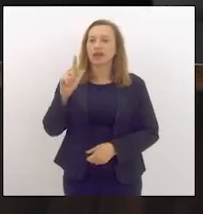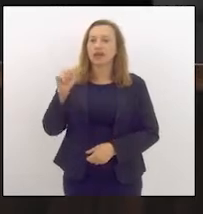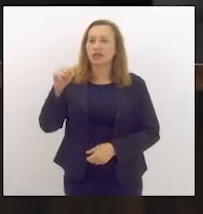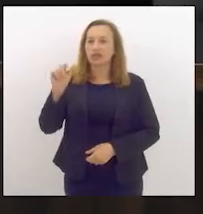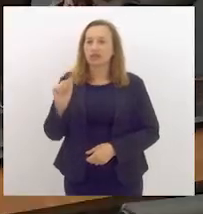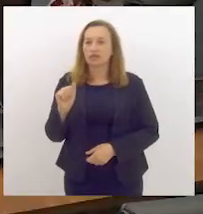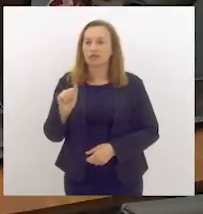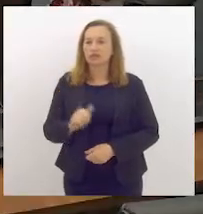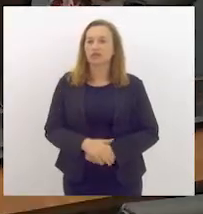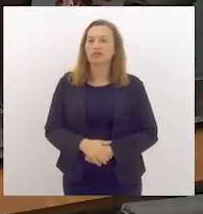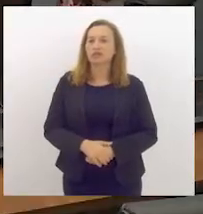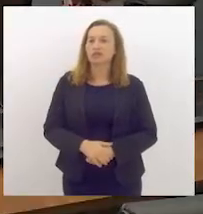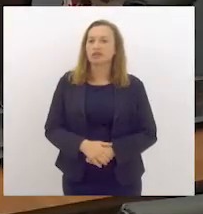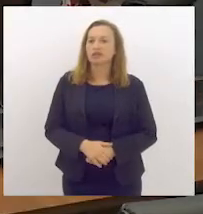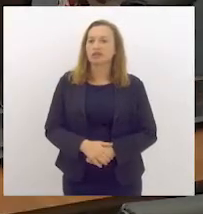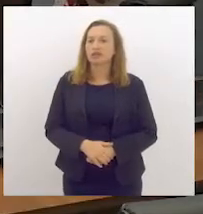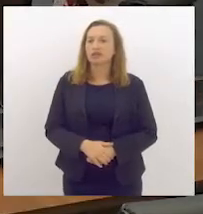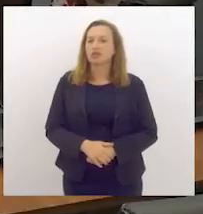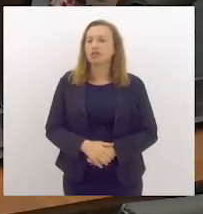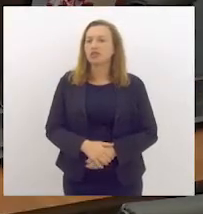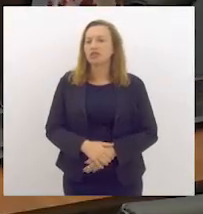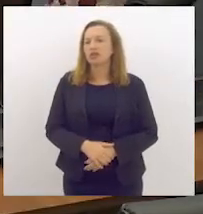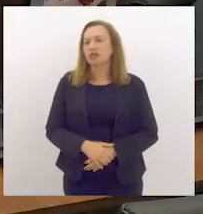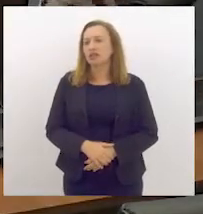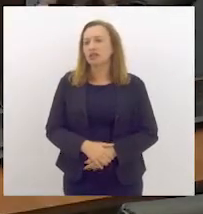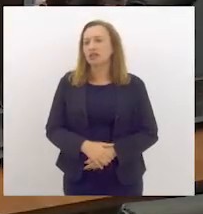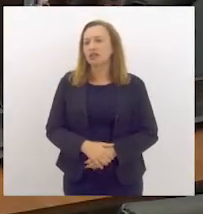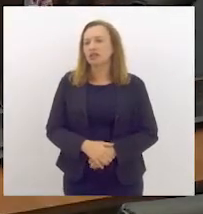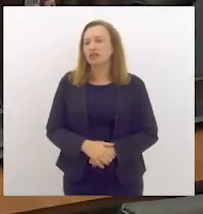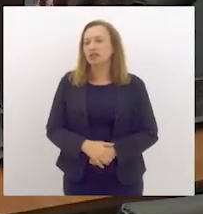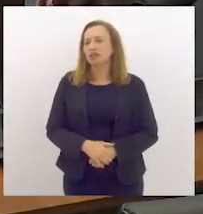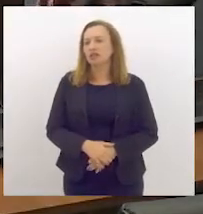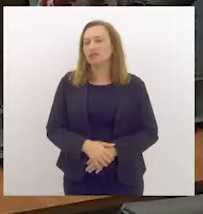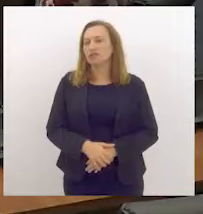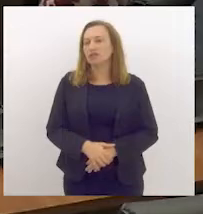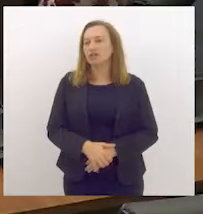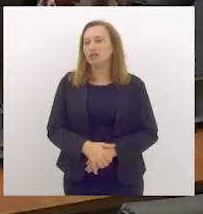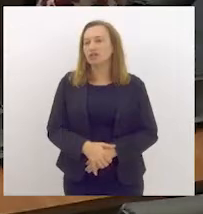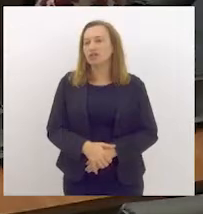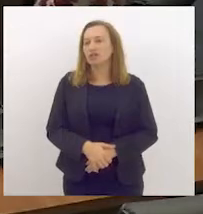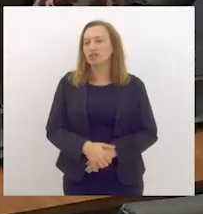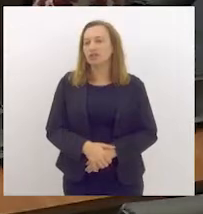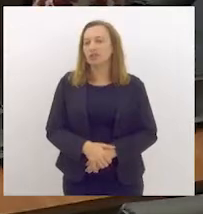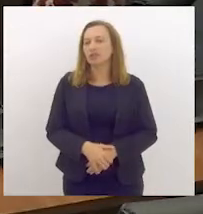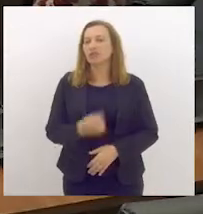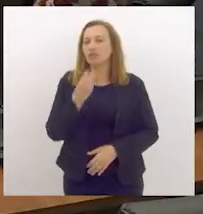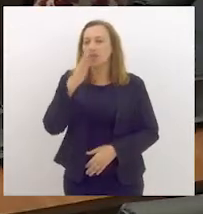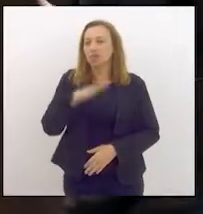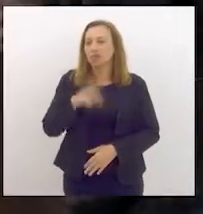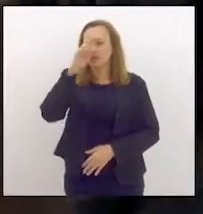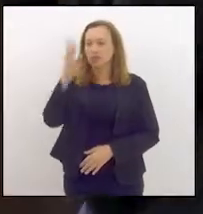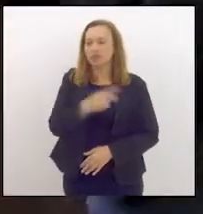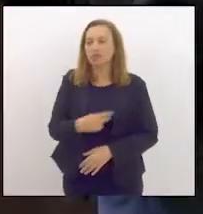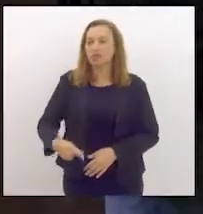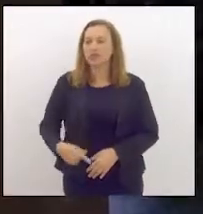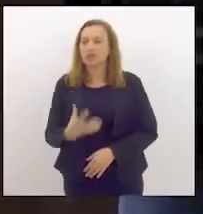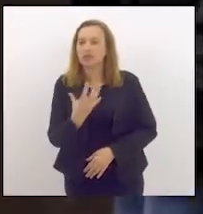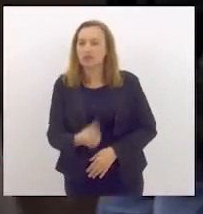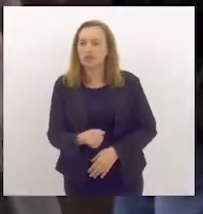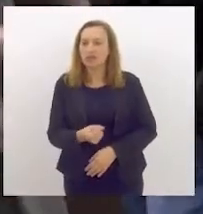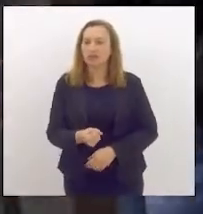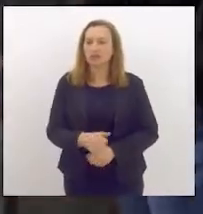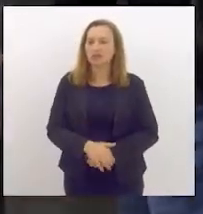Passos E aí a assessoria Boa tarde Presidente sou favorável